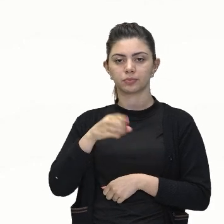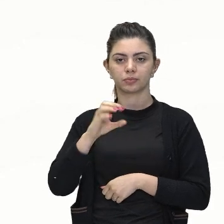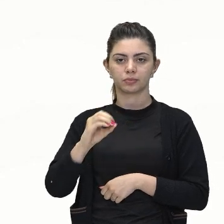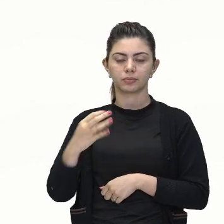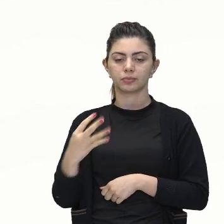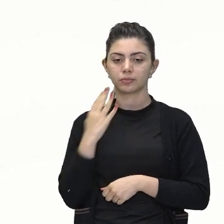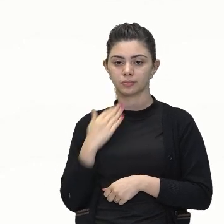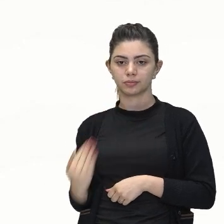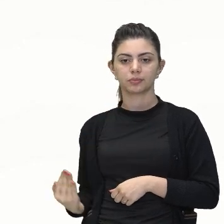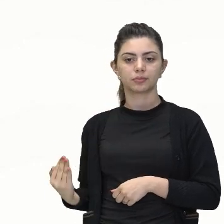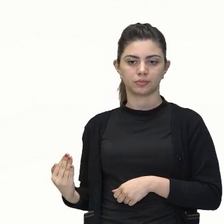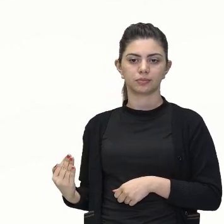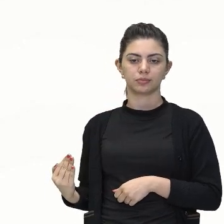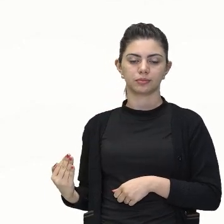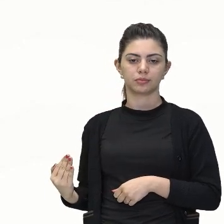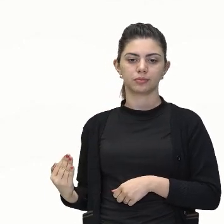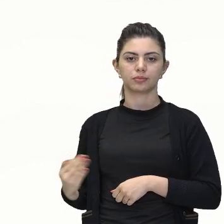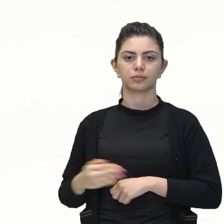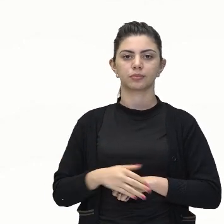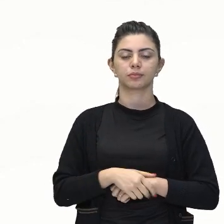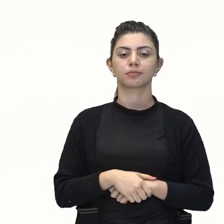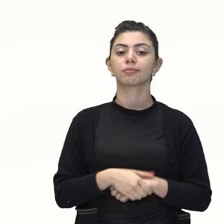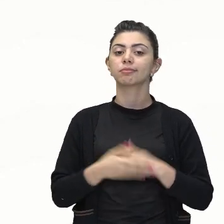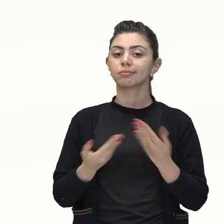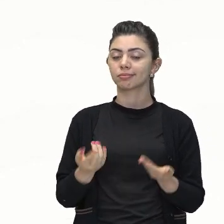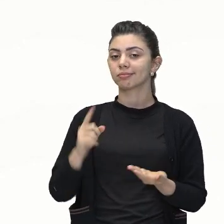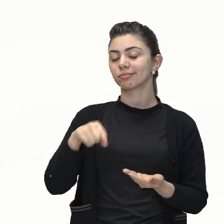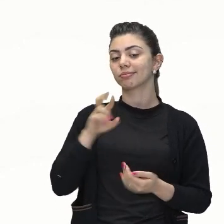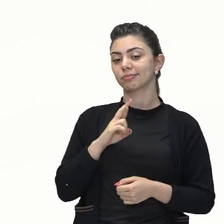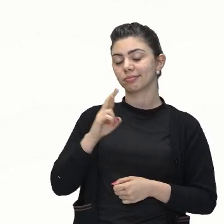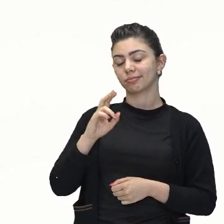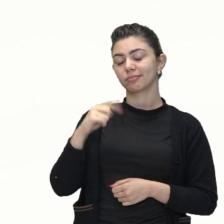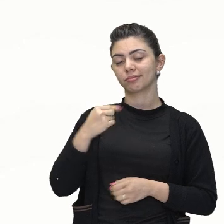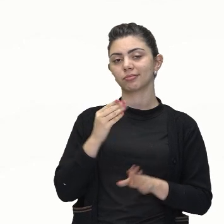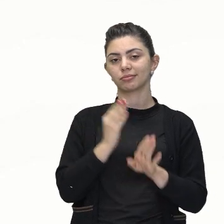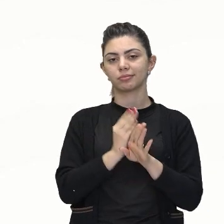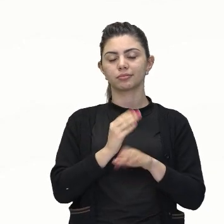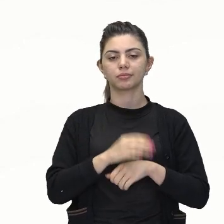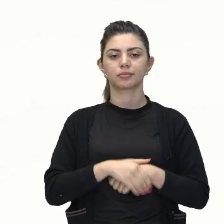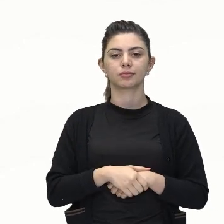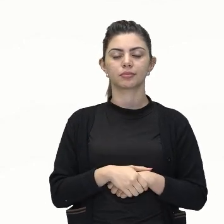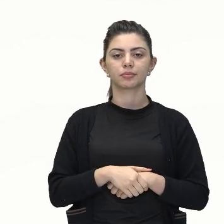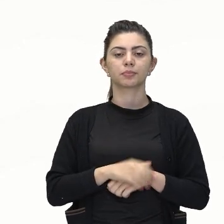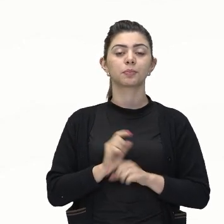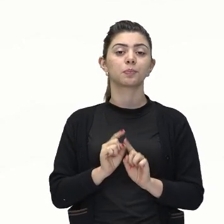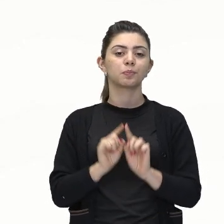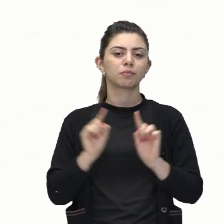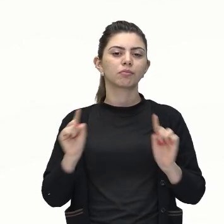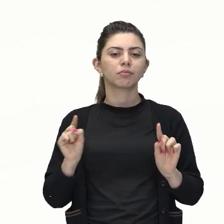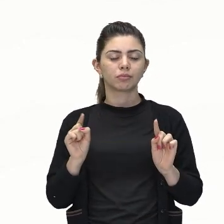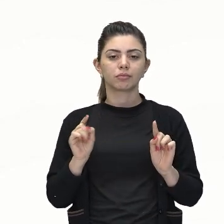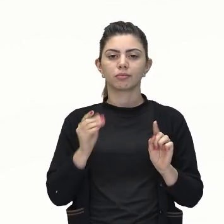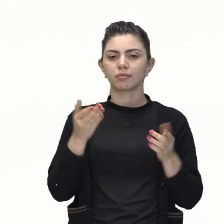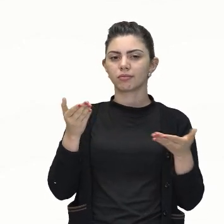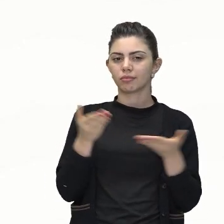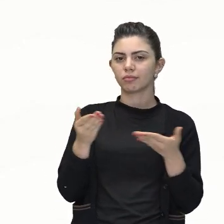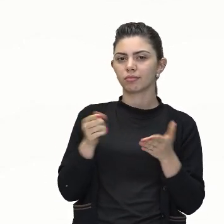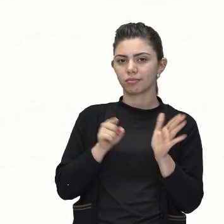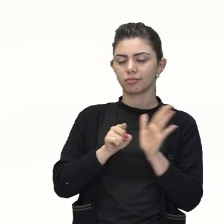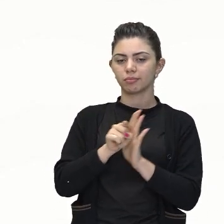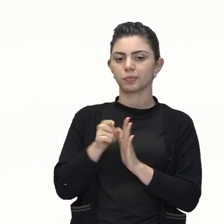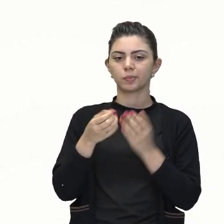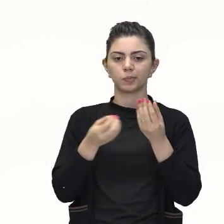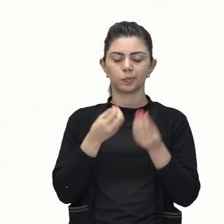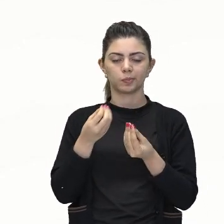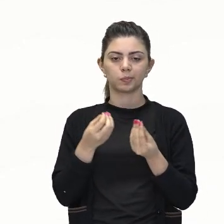113,04, né? Que é a nossa resposta, tá bom? Só que aqui nesse caso,